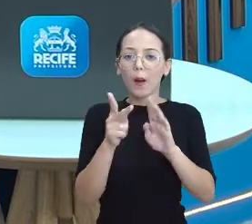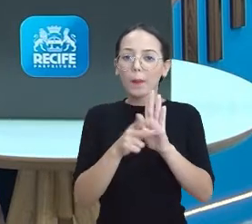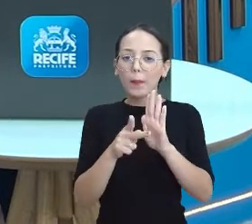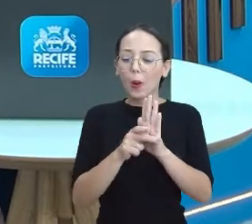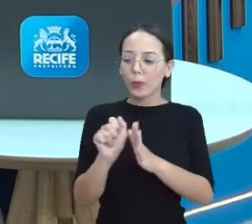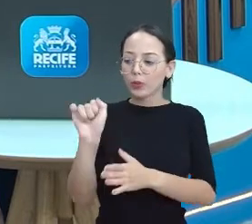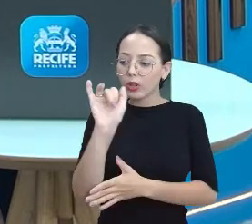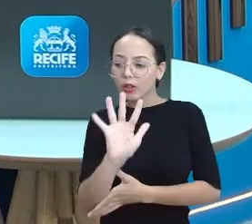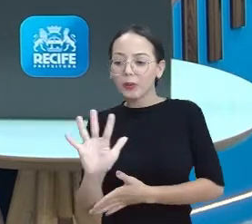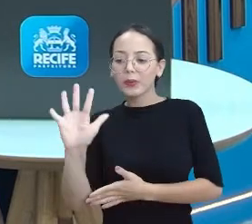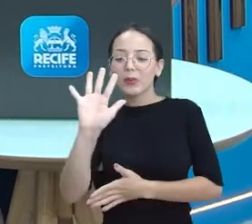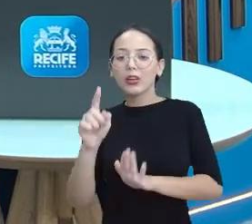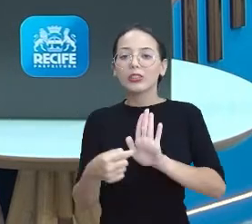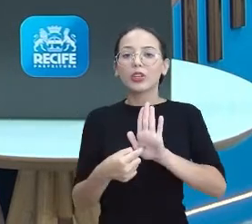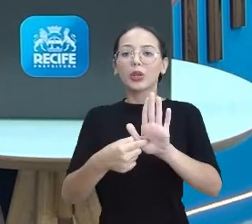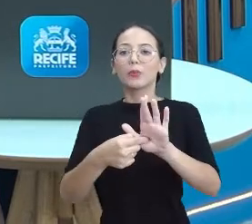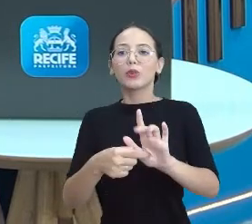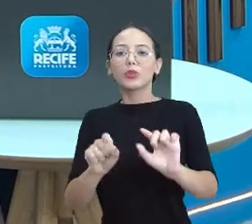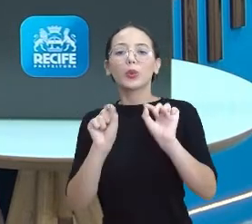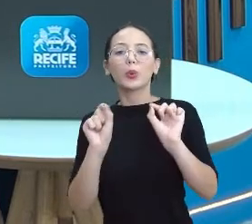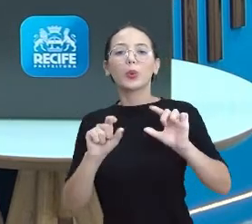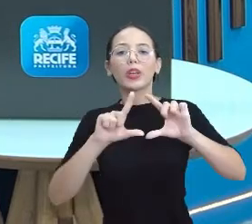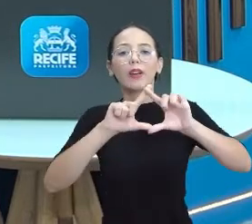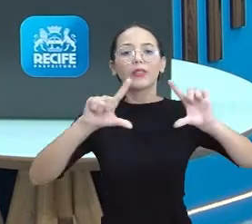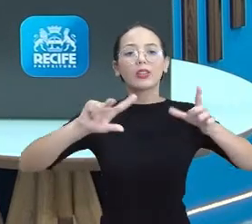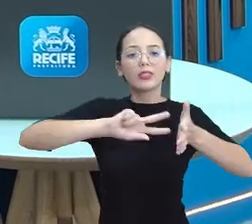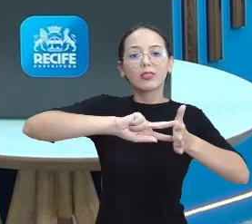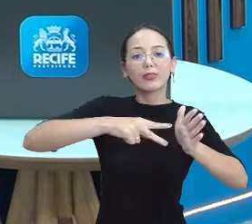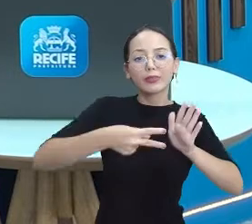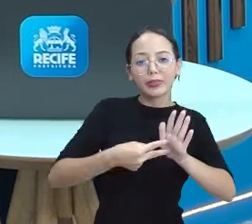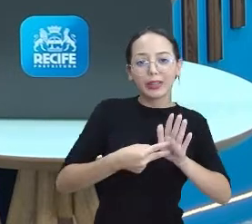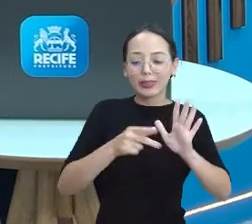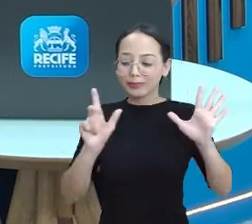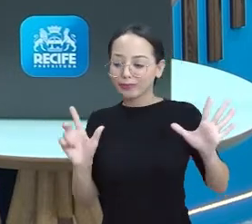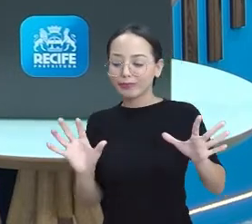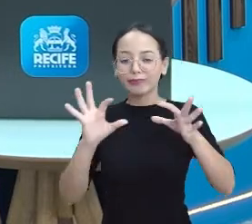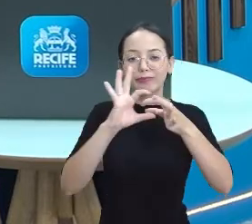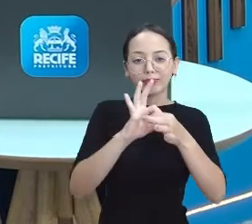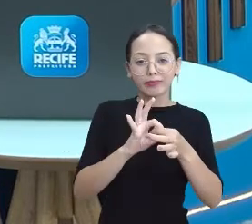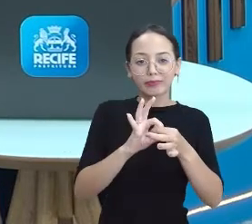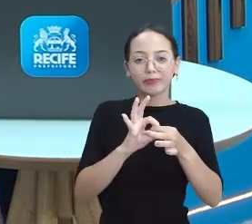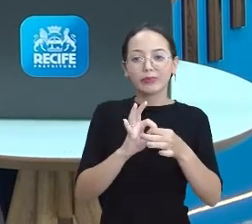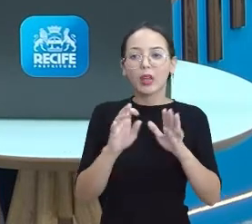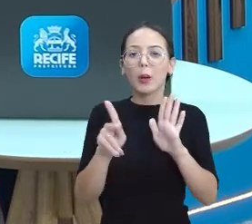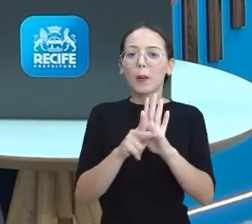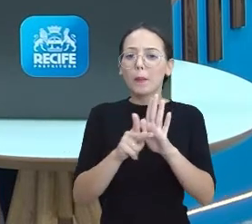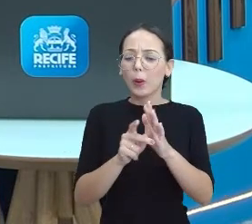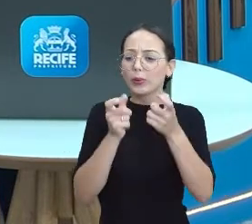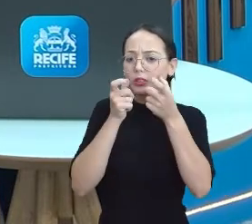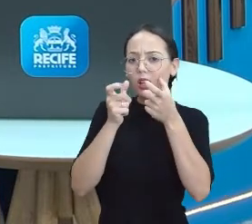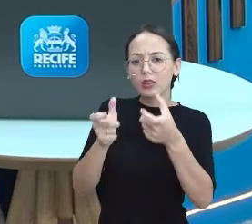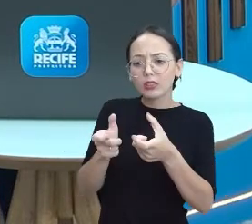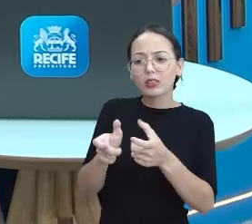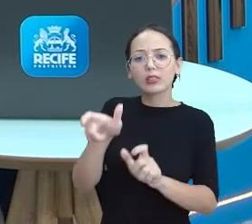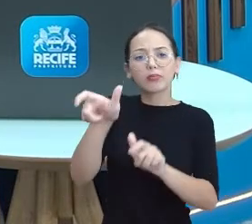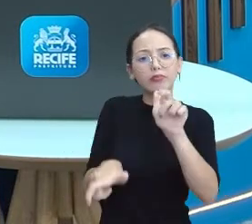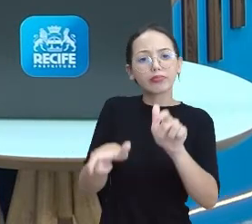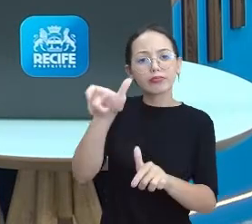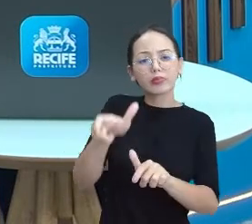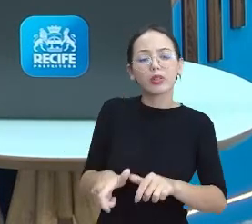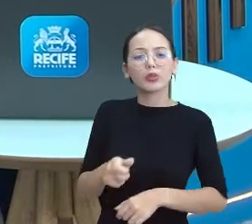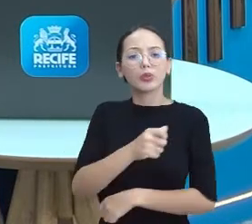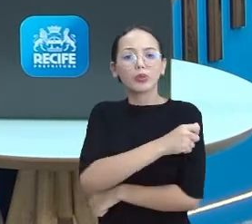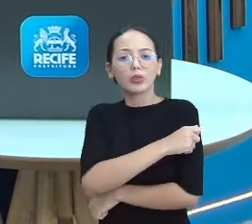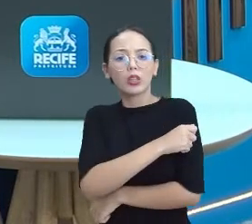referência, né, que mostra o que a frase está dizendo. Então, é uma atividade interessante para eles, uma